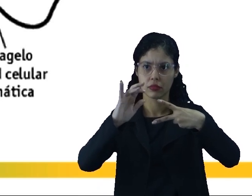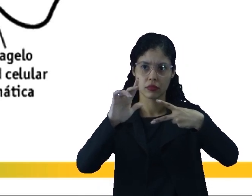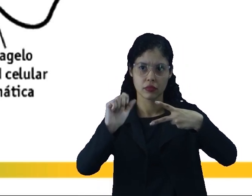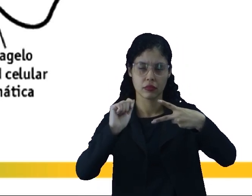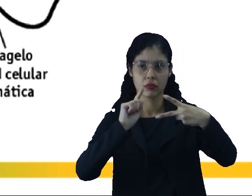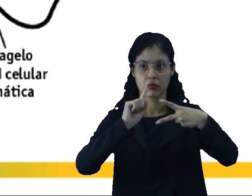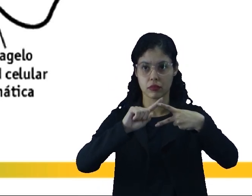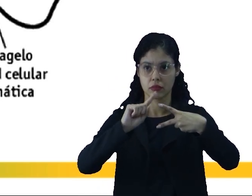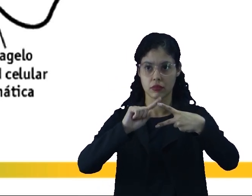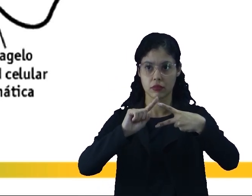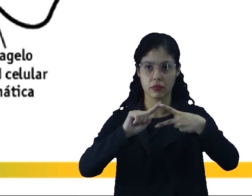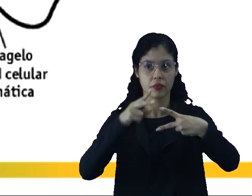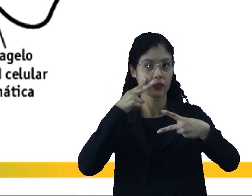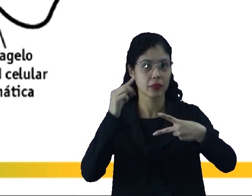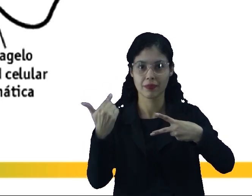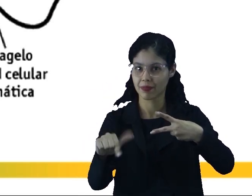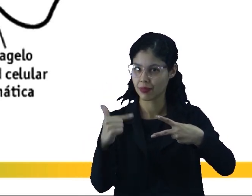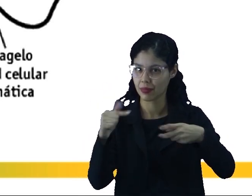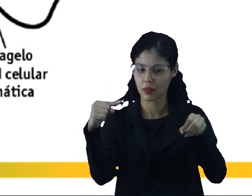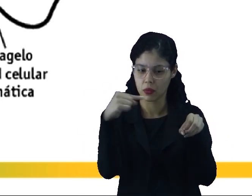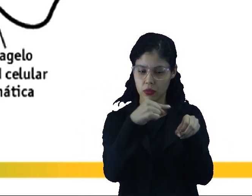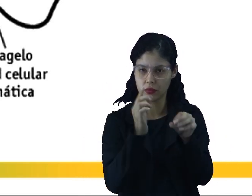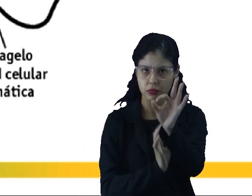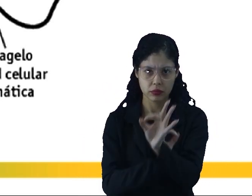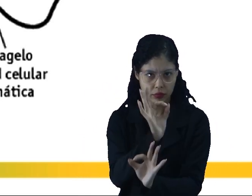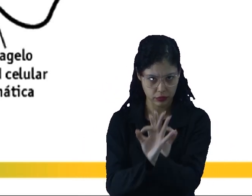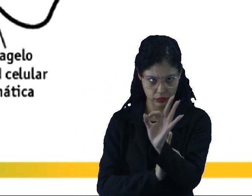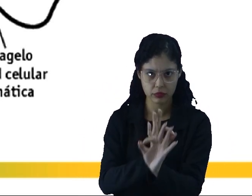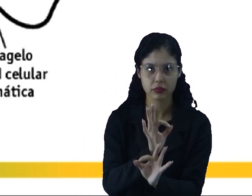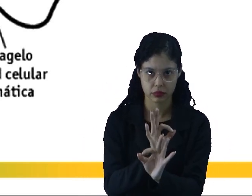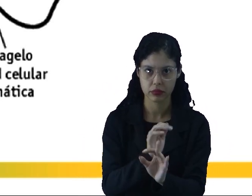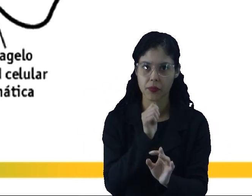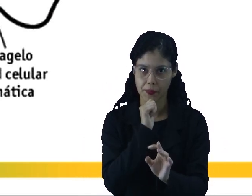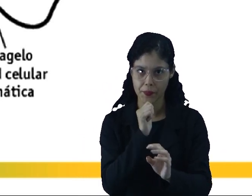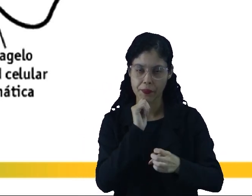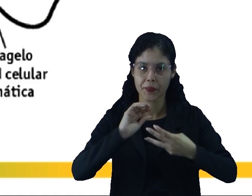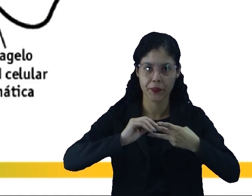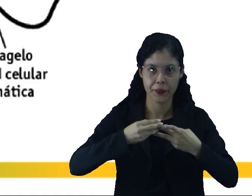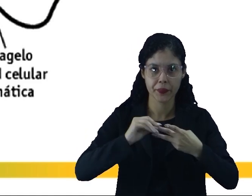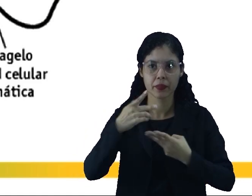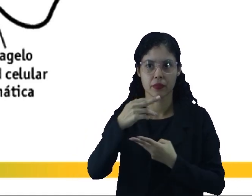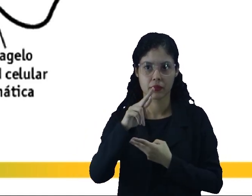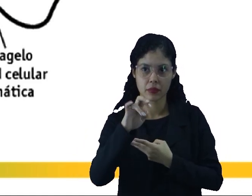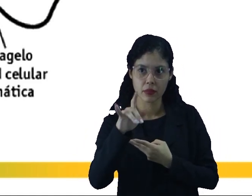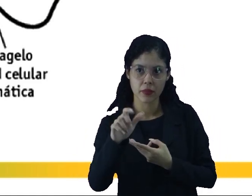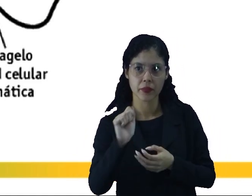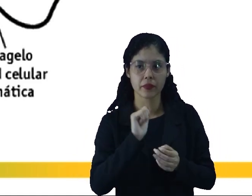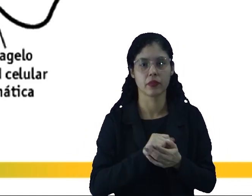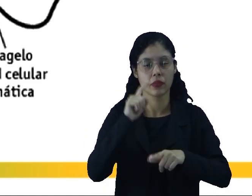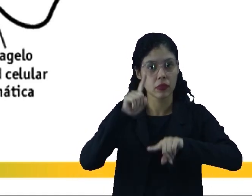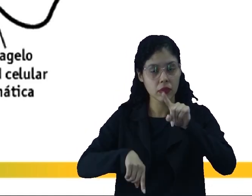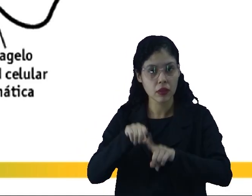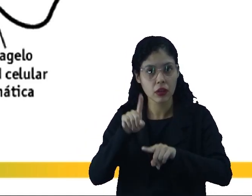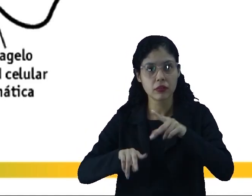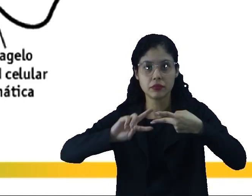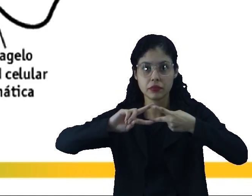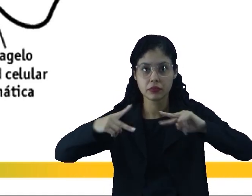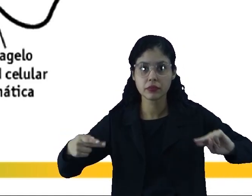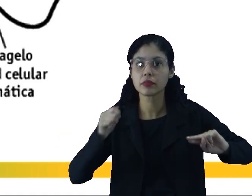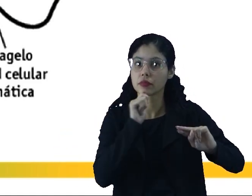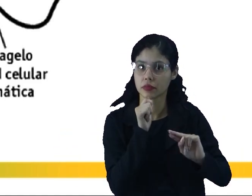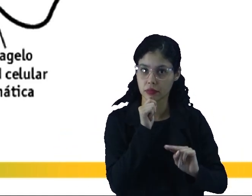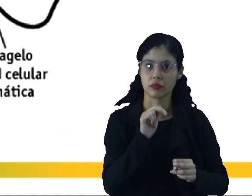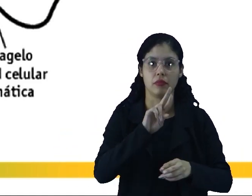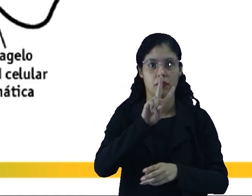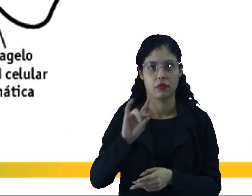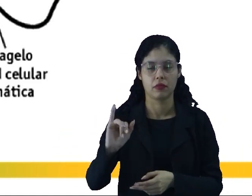procariótica. Além de a gente não ter um núcleo organizado na célula procariótica, ou seja, esse material genético